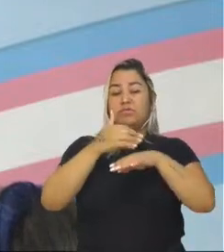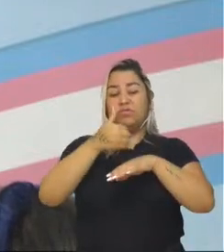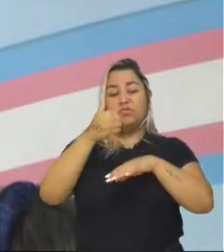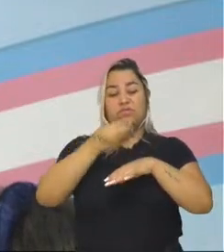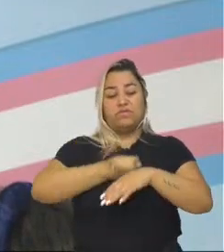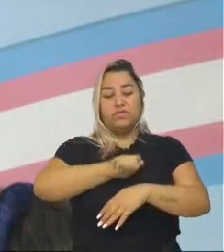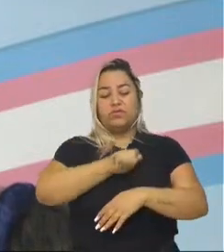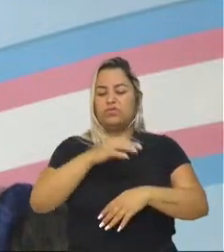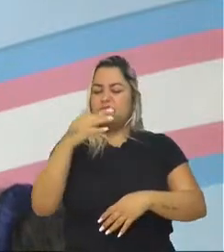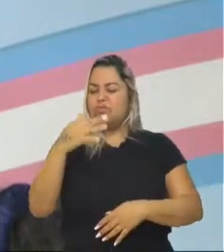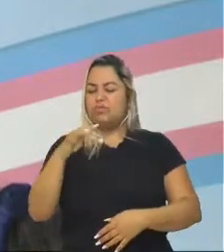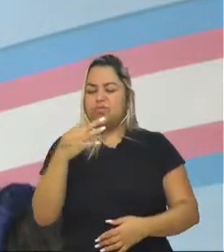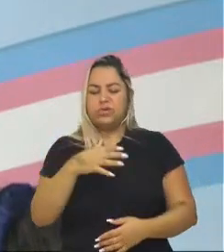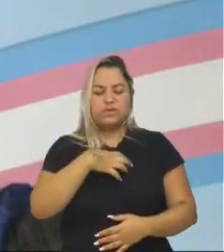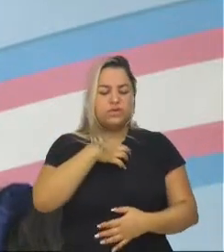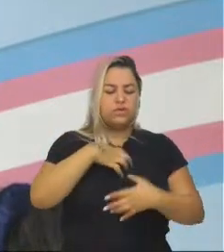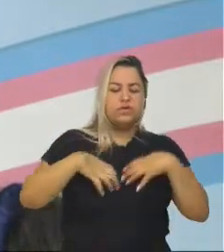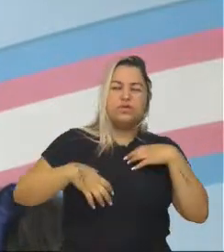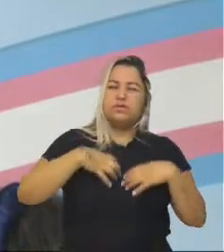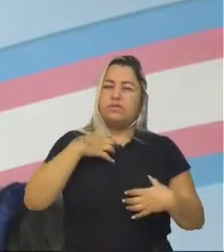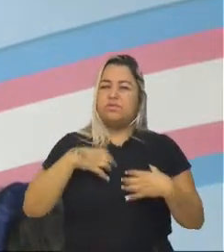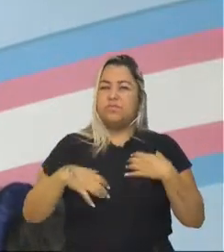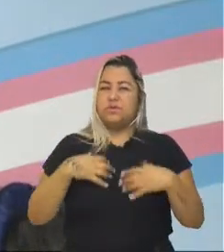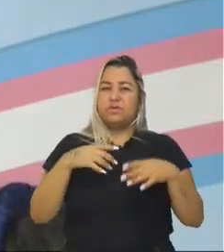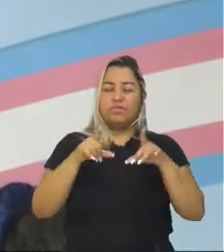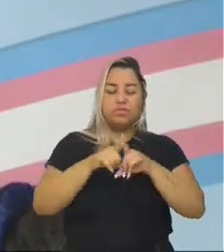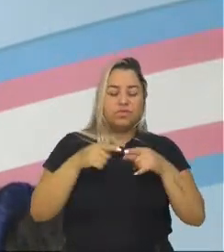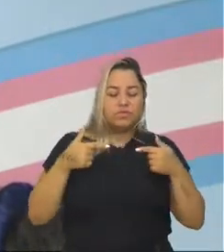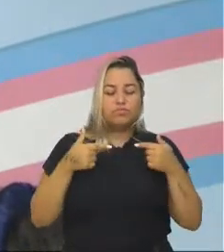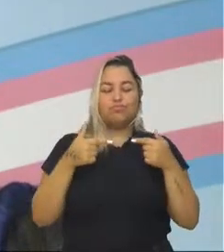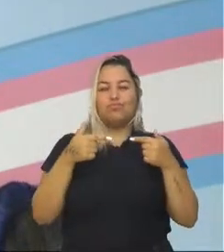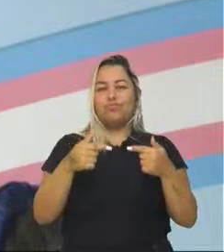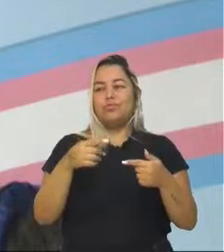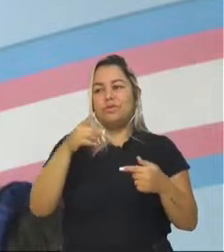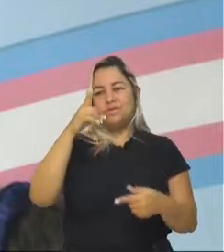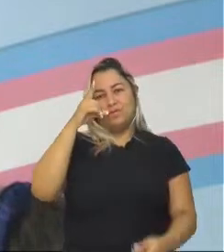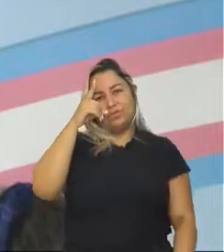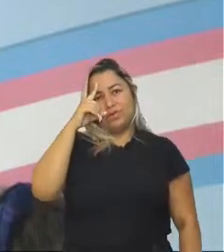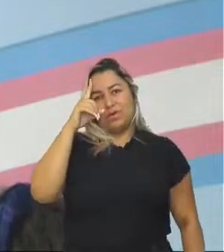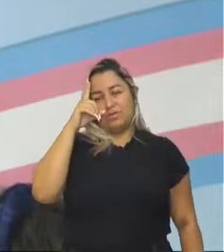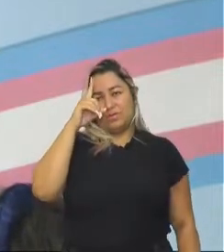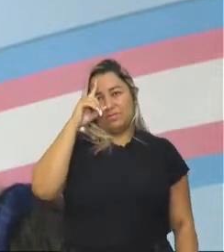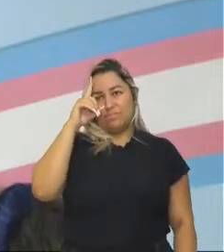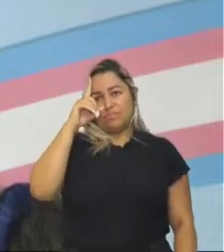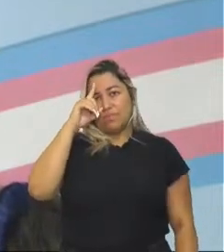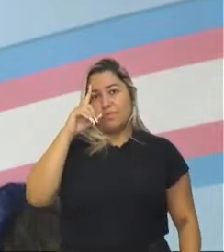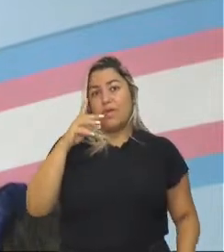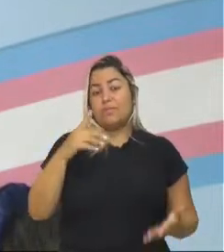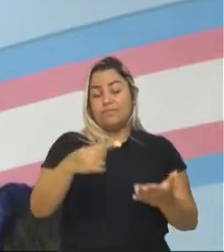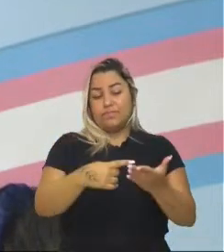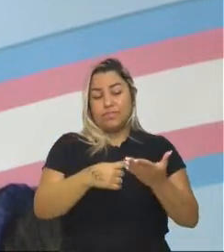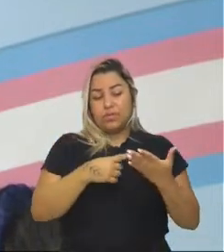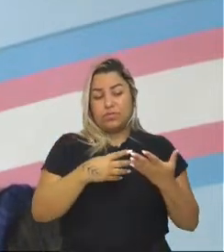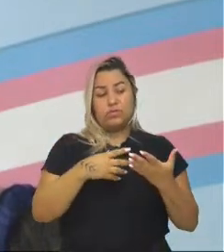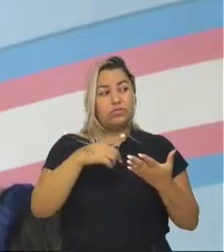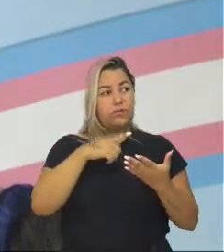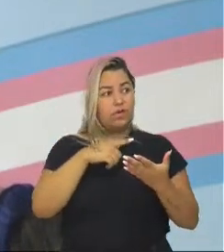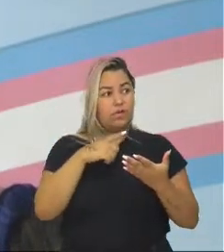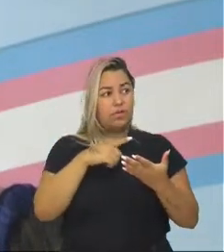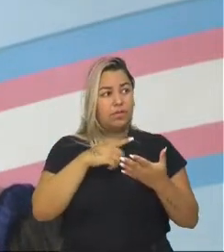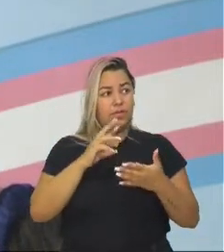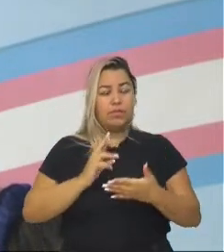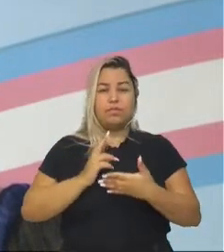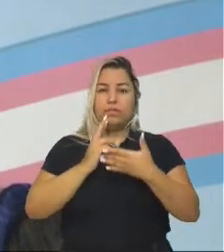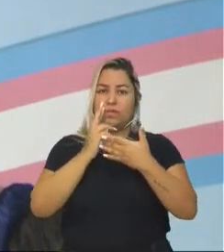das dores, ansiedade, depressão. São lutas diárias. Então, quando eu recebi esse convite de representar a